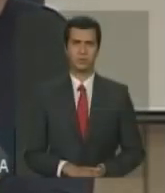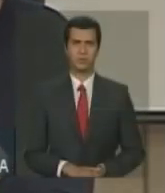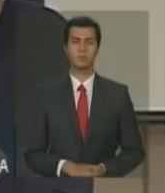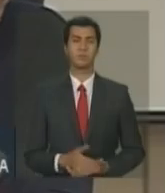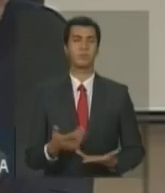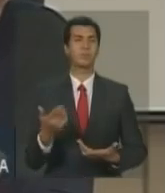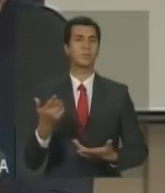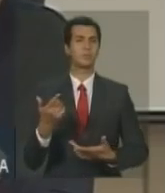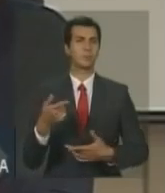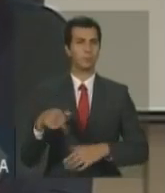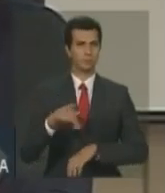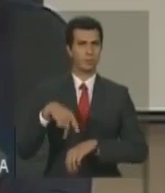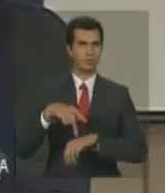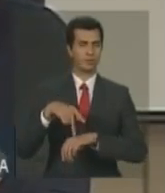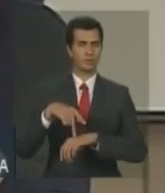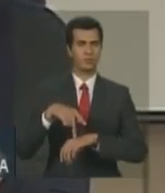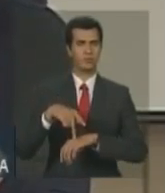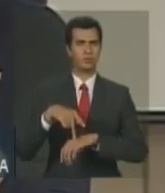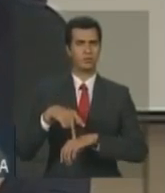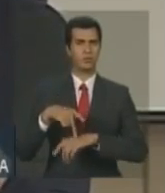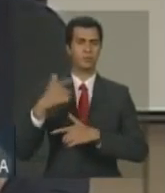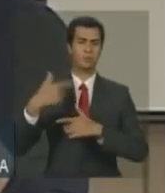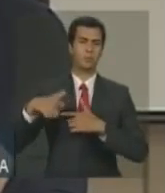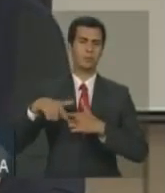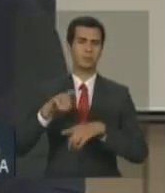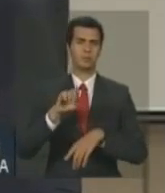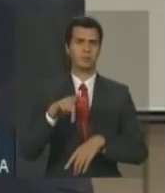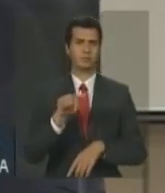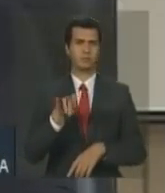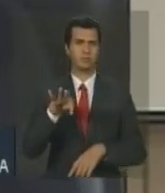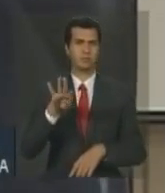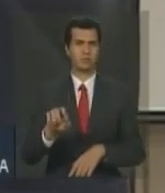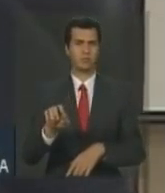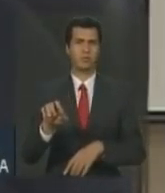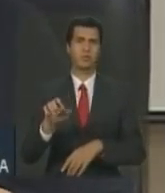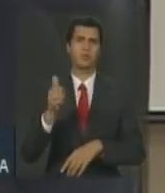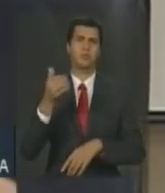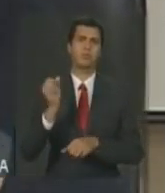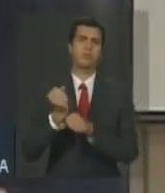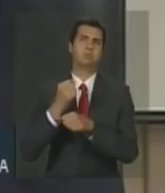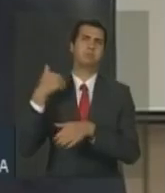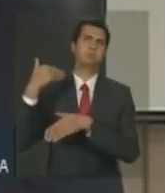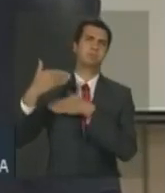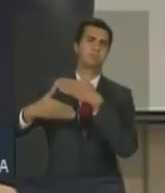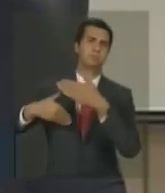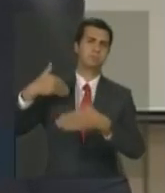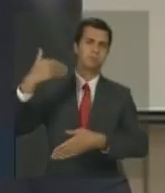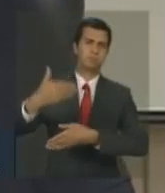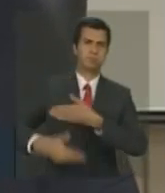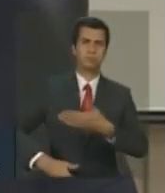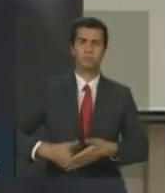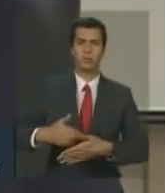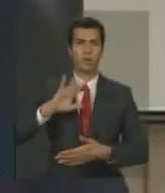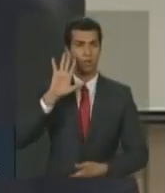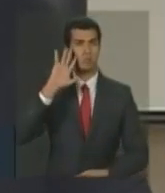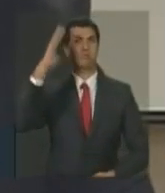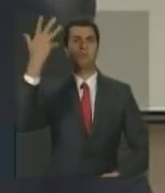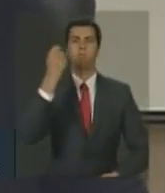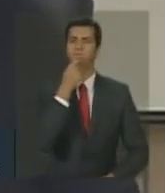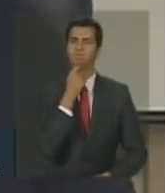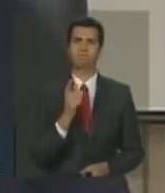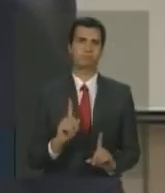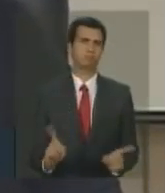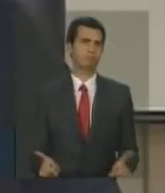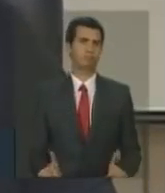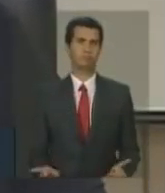Quando o Brasil cairia, se fosse considerado só a renda, o Brasil cairia 7 posições. Ela é uma renda baixa ainda.